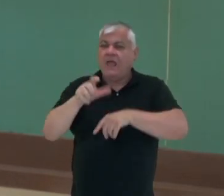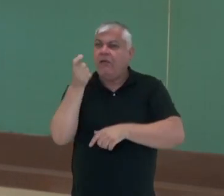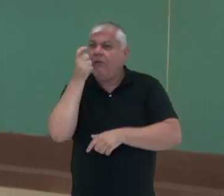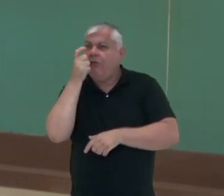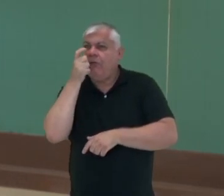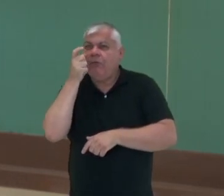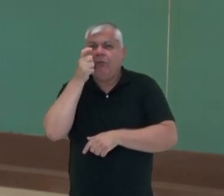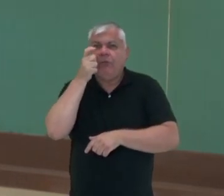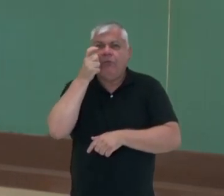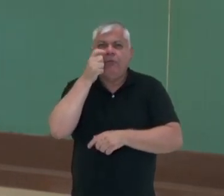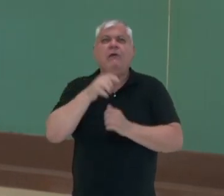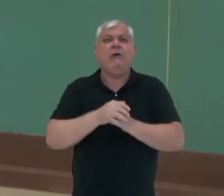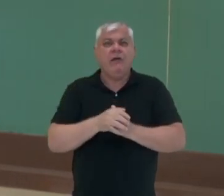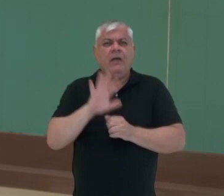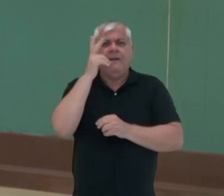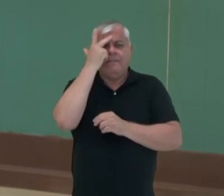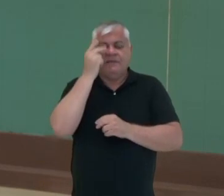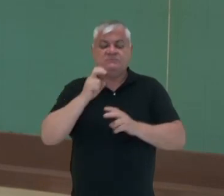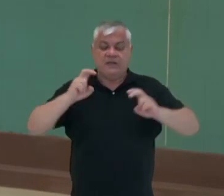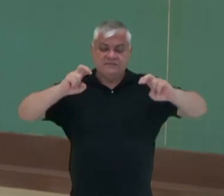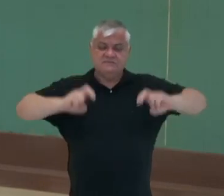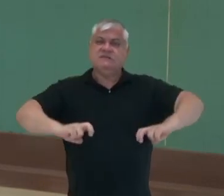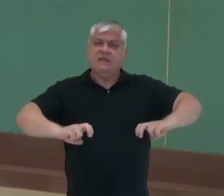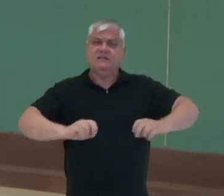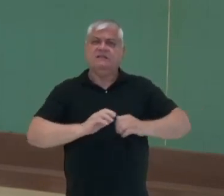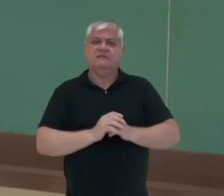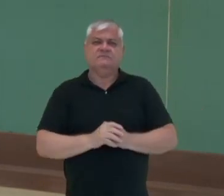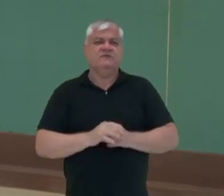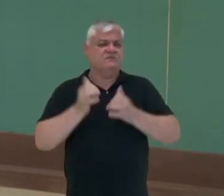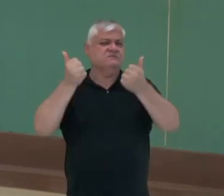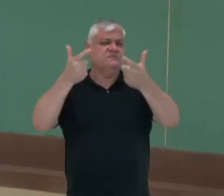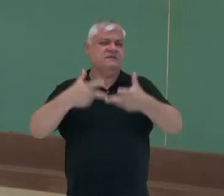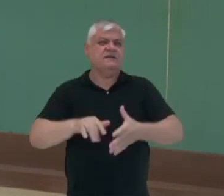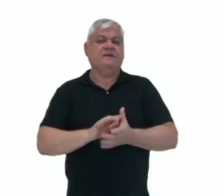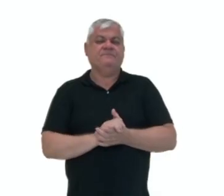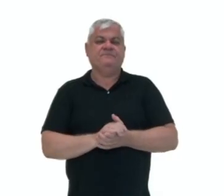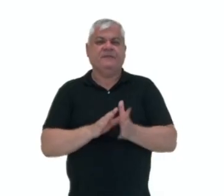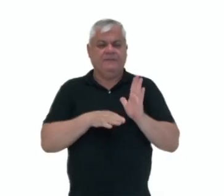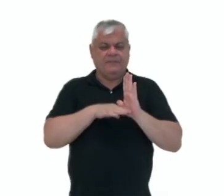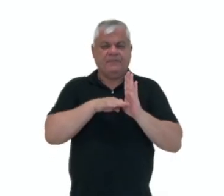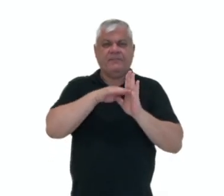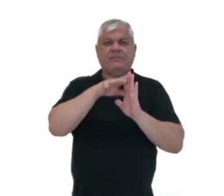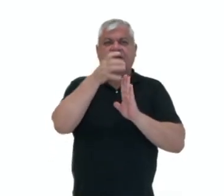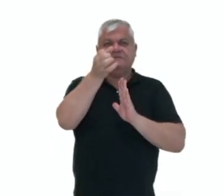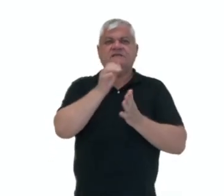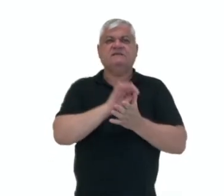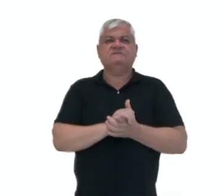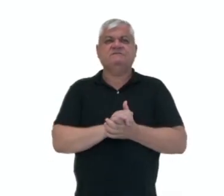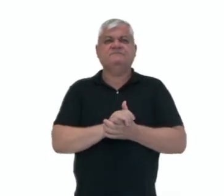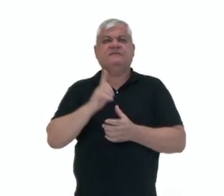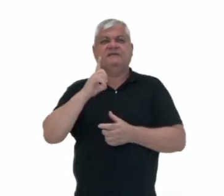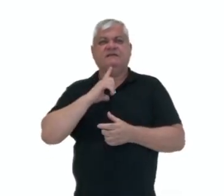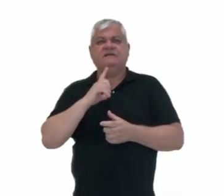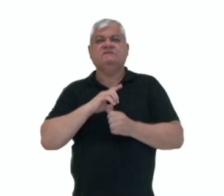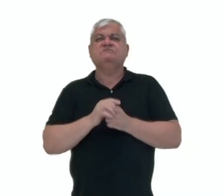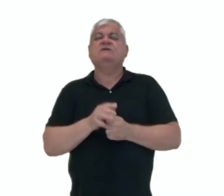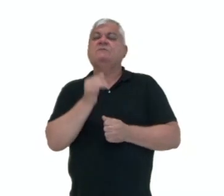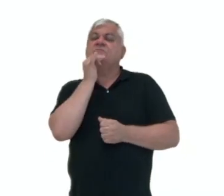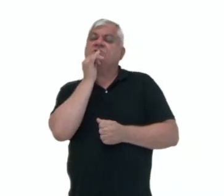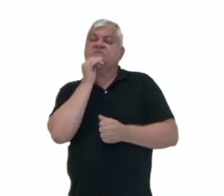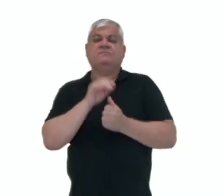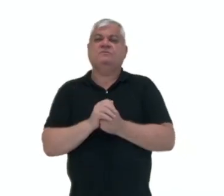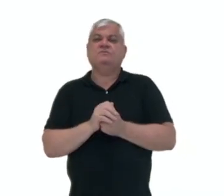participaram. Algumas pessoas sentaram na mesa, que já vou contar como é que foi. 6 andares retrospectiva, título trocadilho, que significa